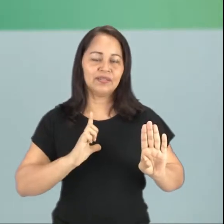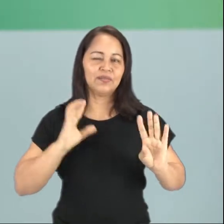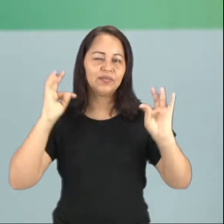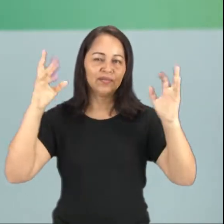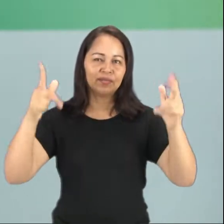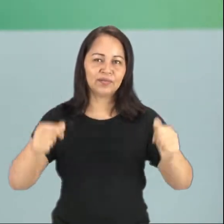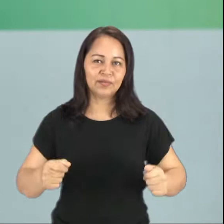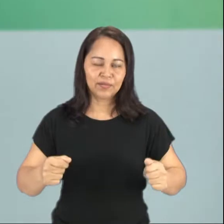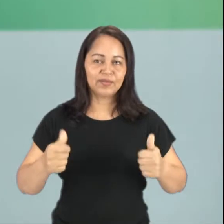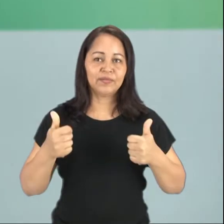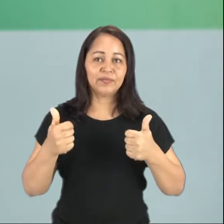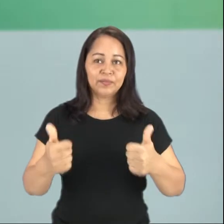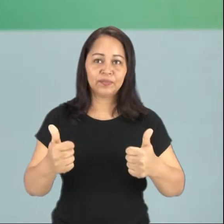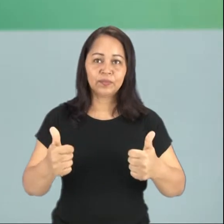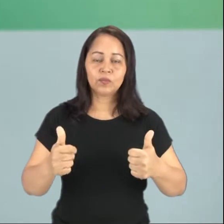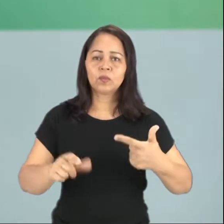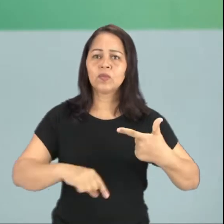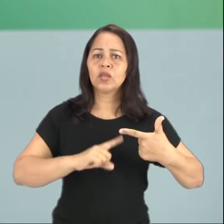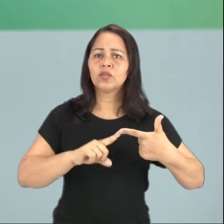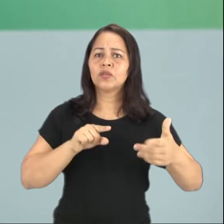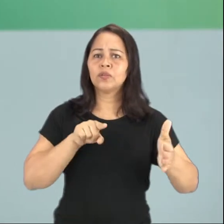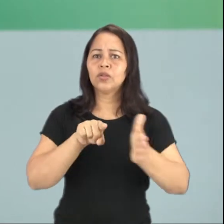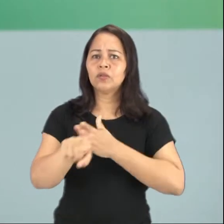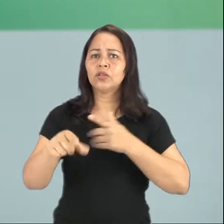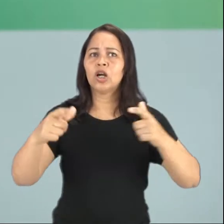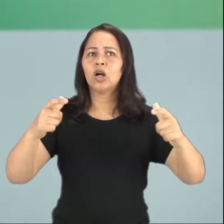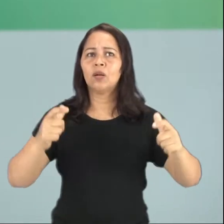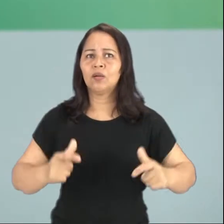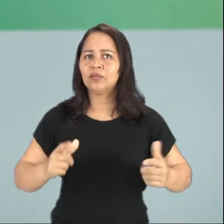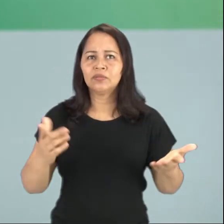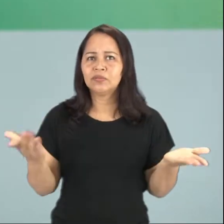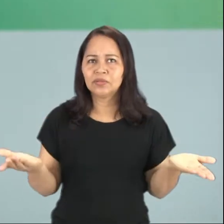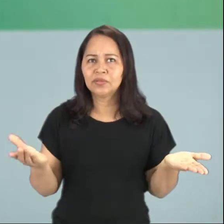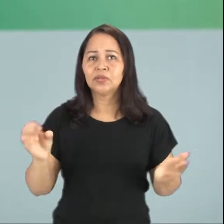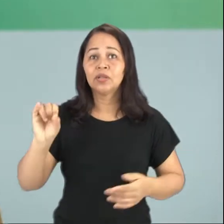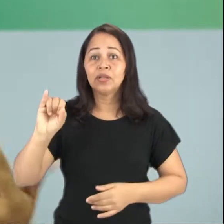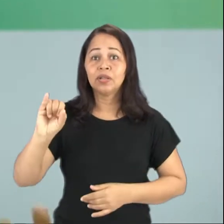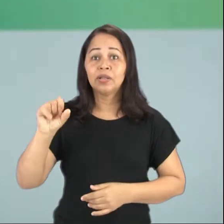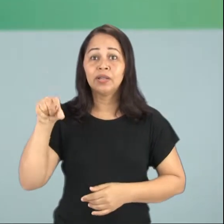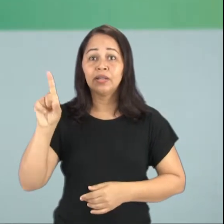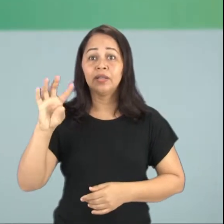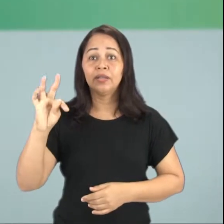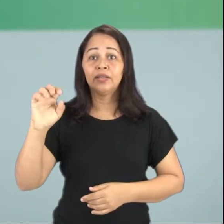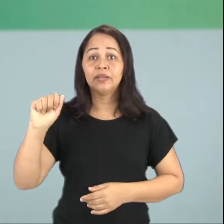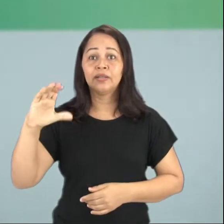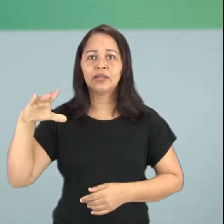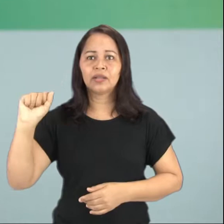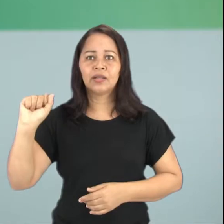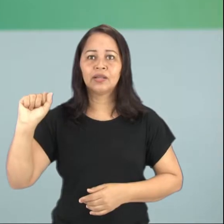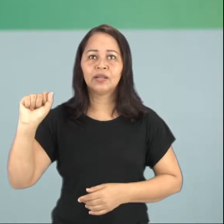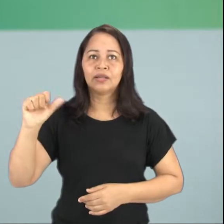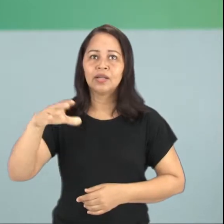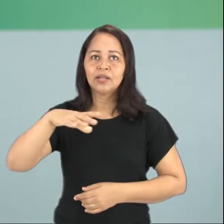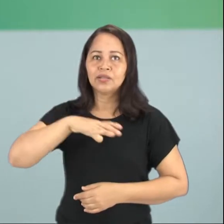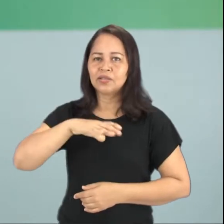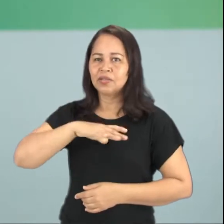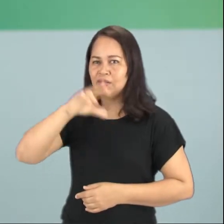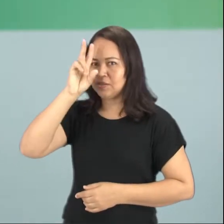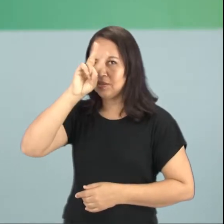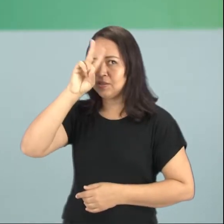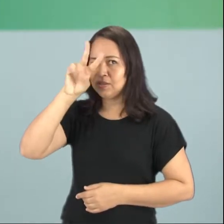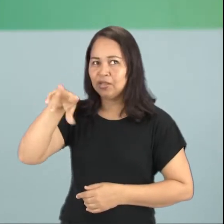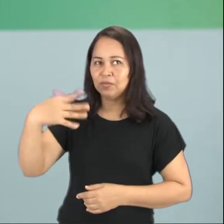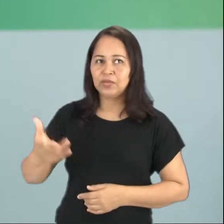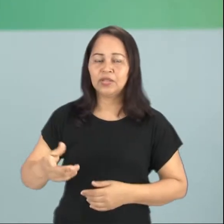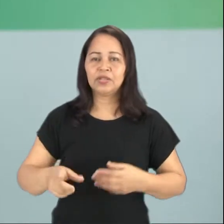você. Então, a segunda pergunta é: onde está a sua Ítaca? Como eu havia falado, que seria qual é o seu objetivo? E aí a pergunta